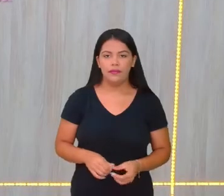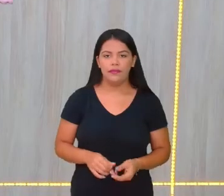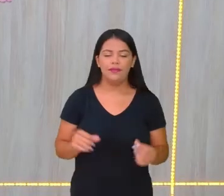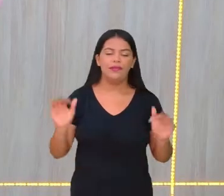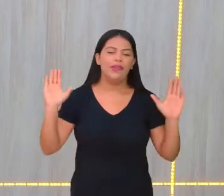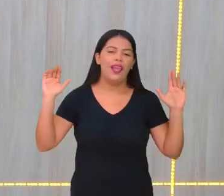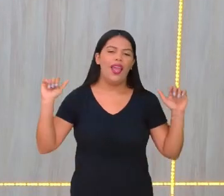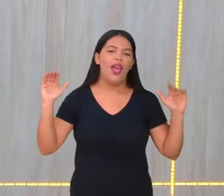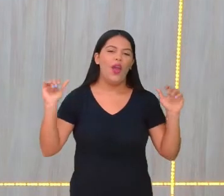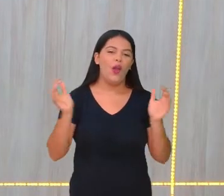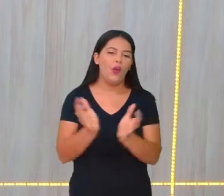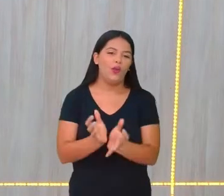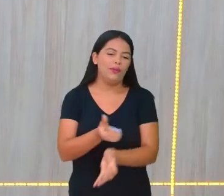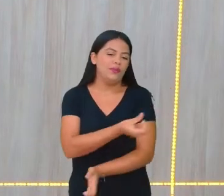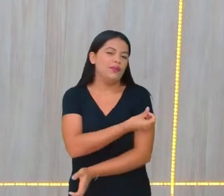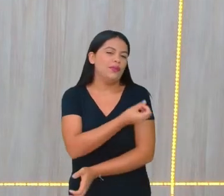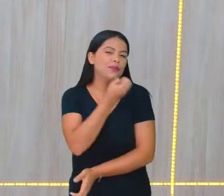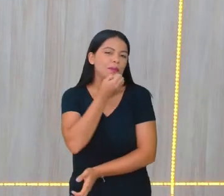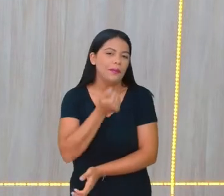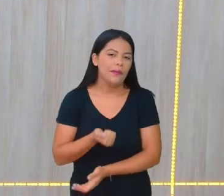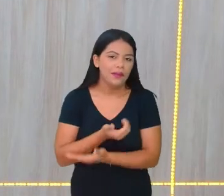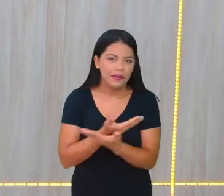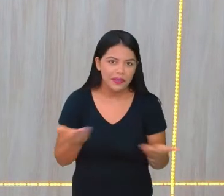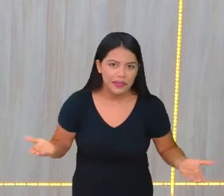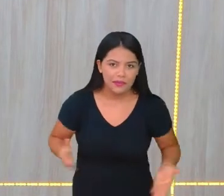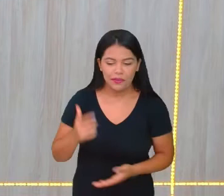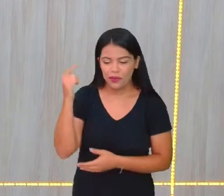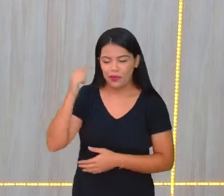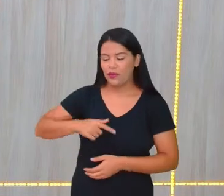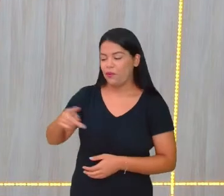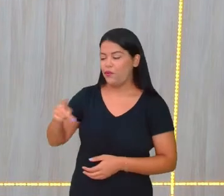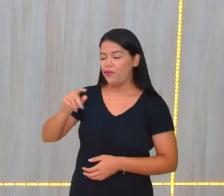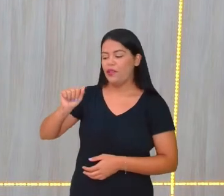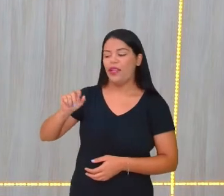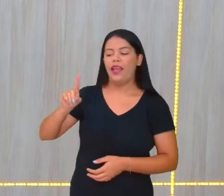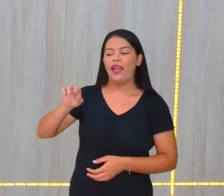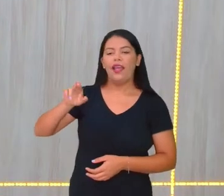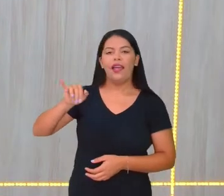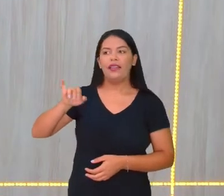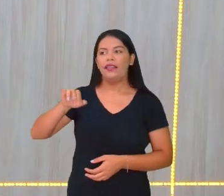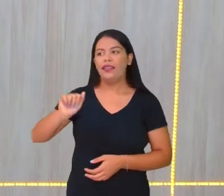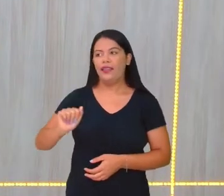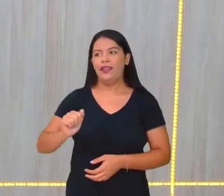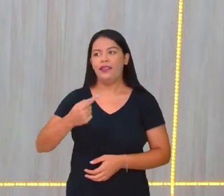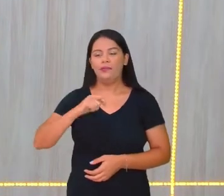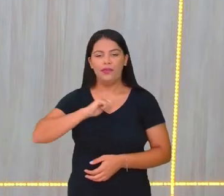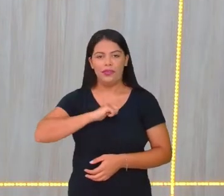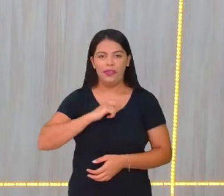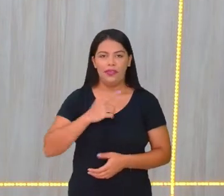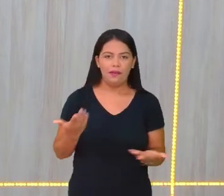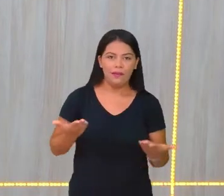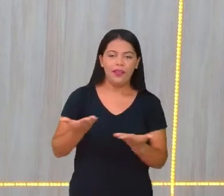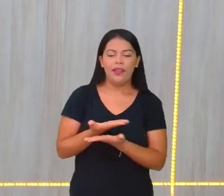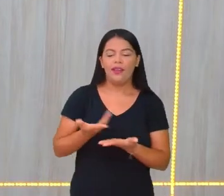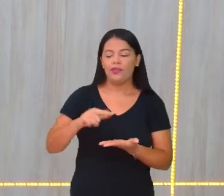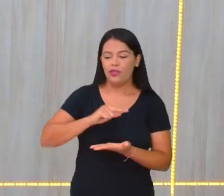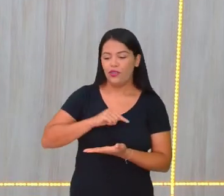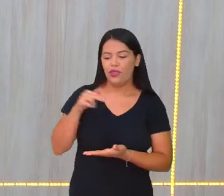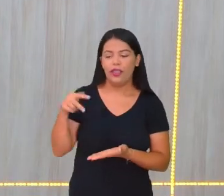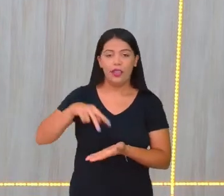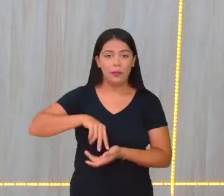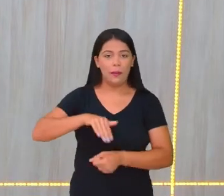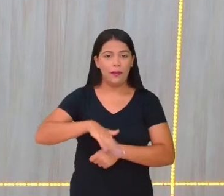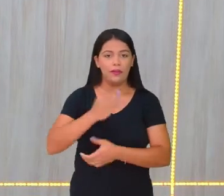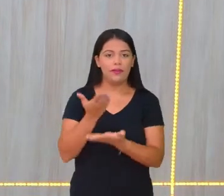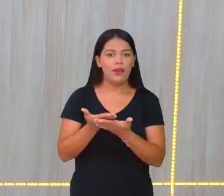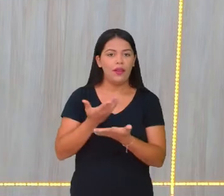Olá, sexto ano, tudo bem com vocês? Eu sou a professora Adriana Maria, este é o meu sinal e estamos aqui para mais uma